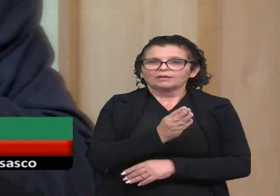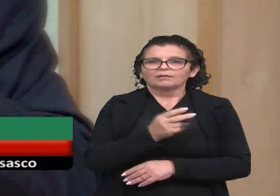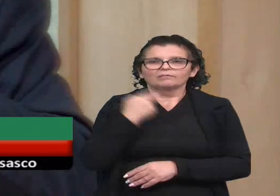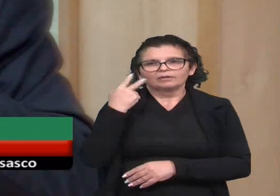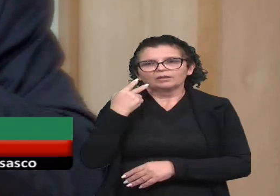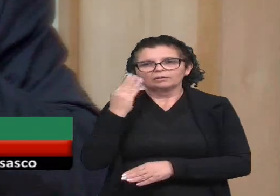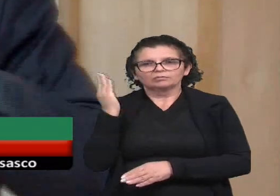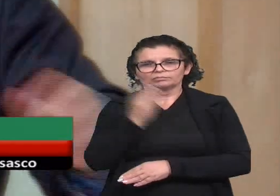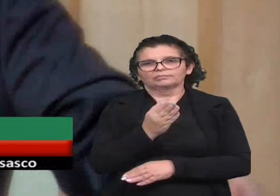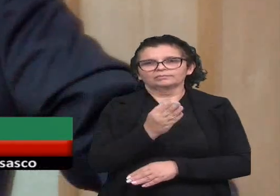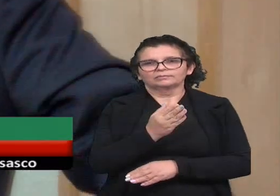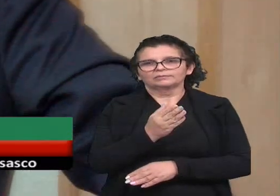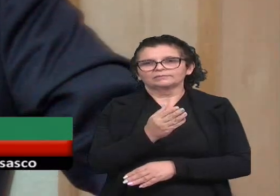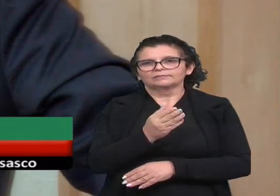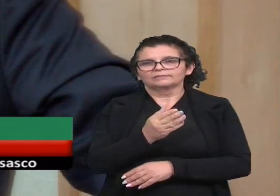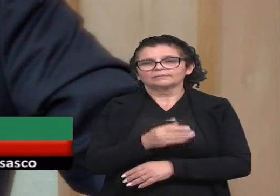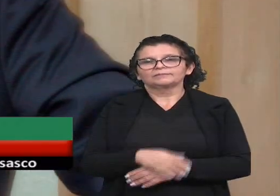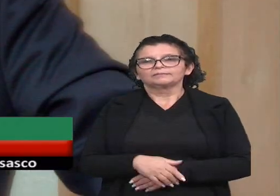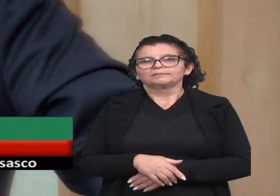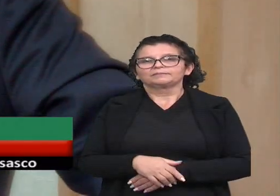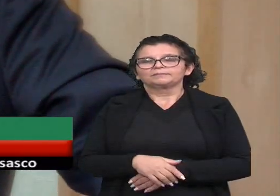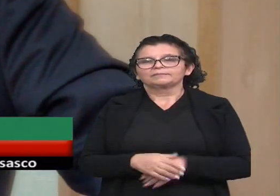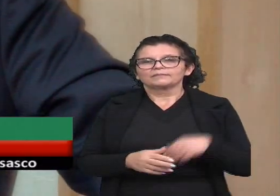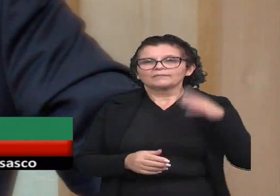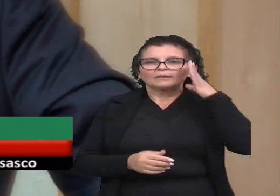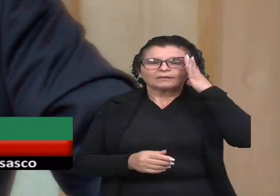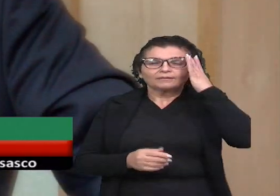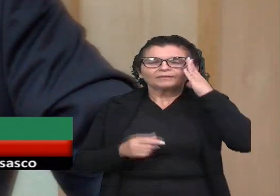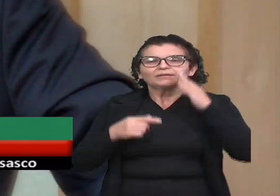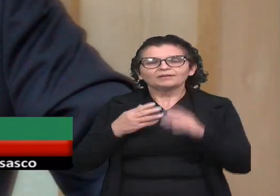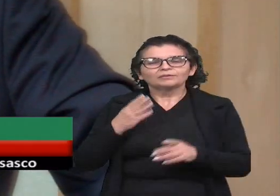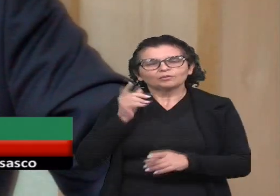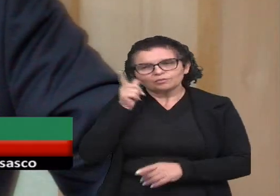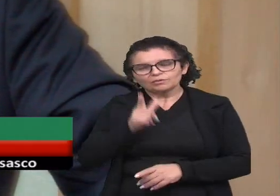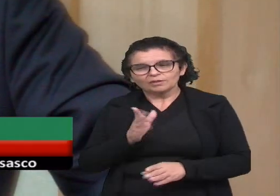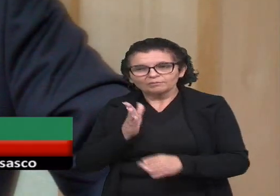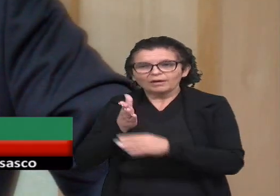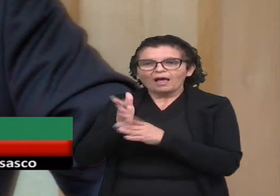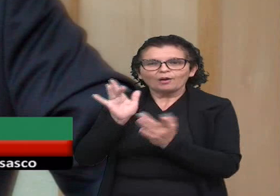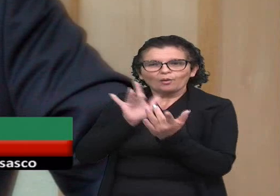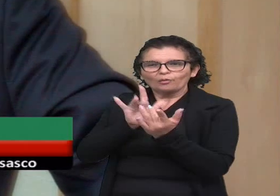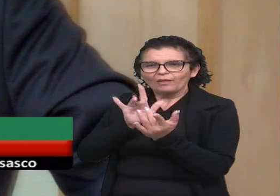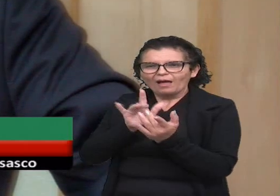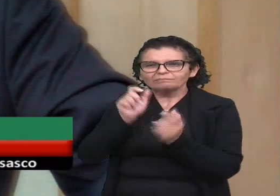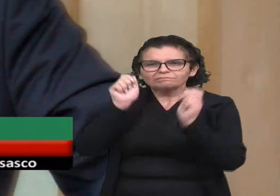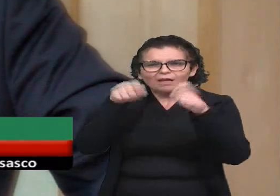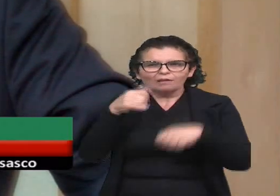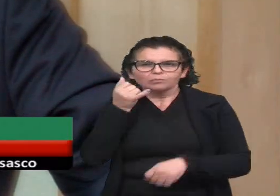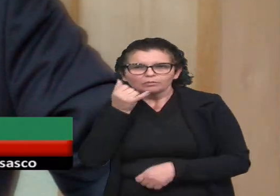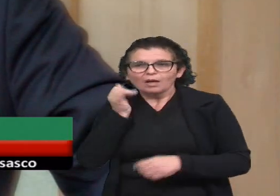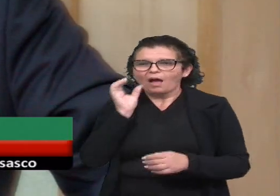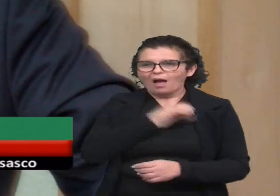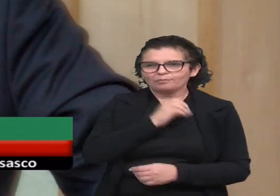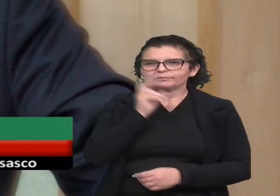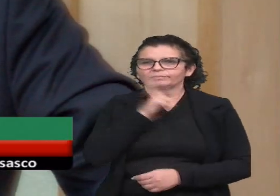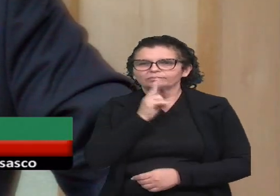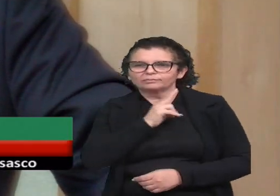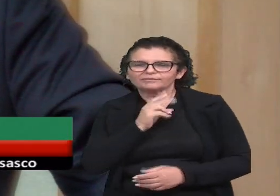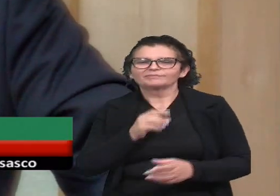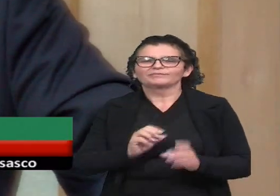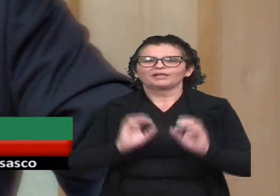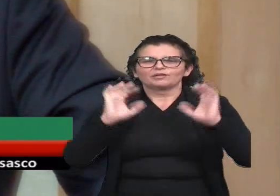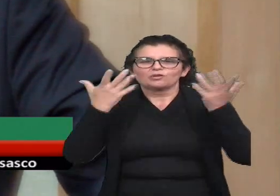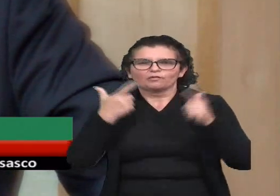vereador. E a gente tem esse acesso com vocês. Parabéns pela condução,